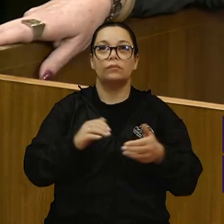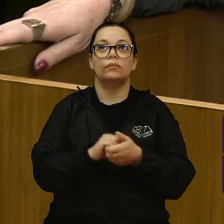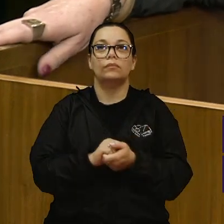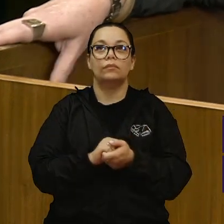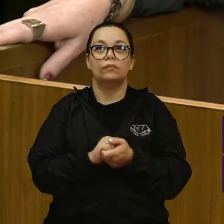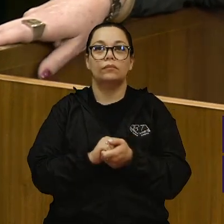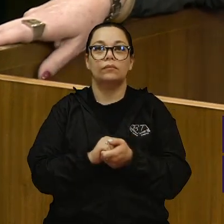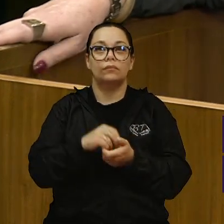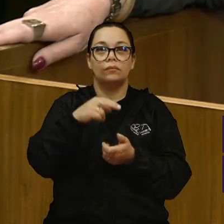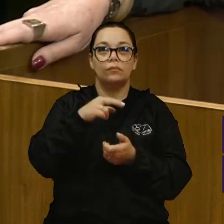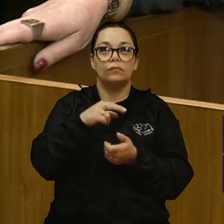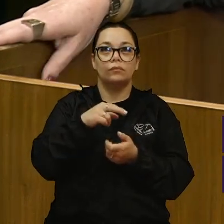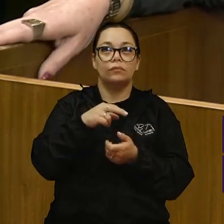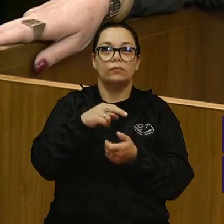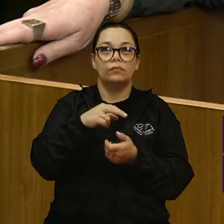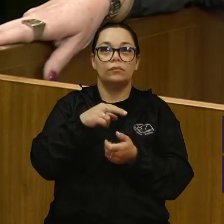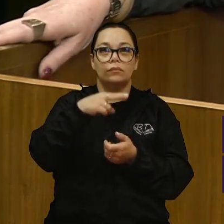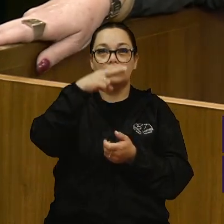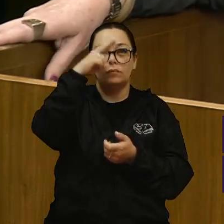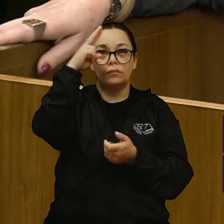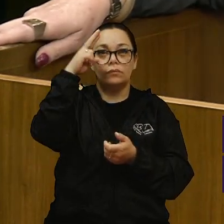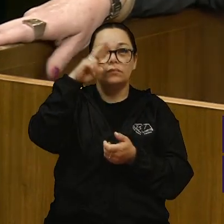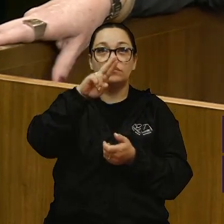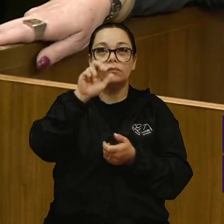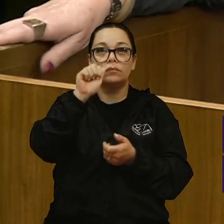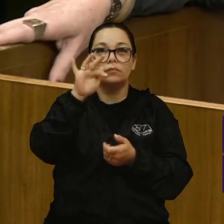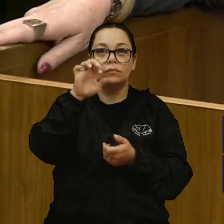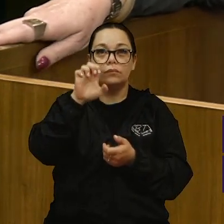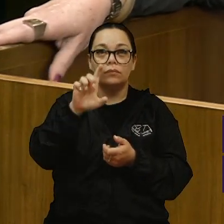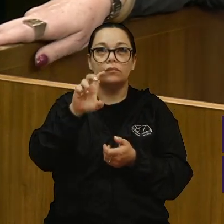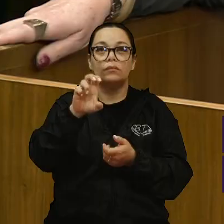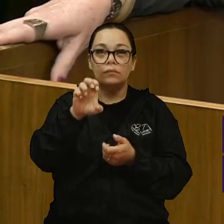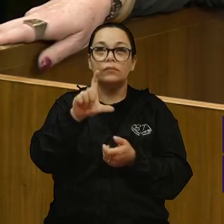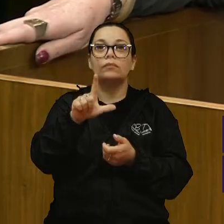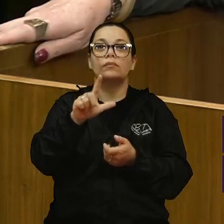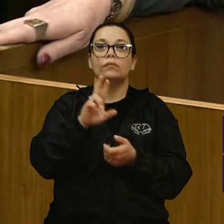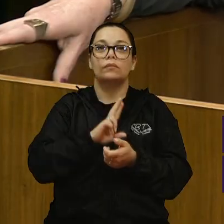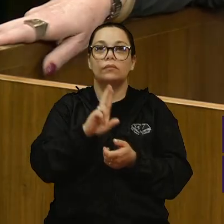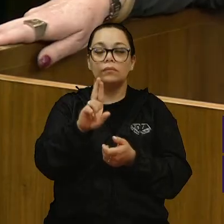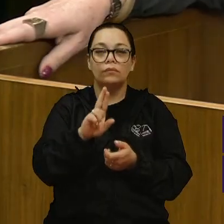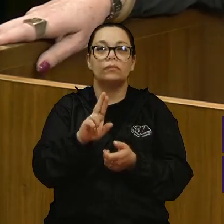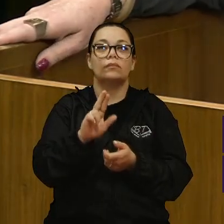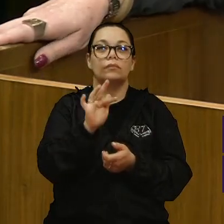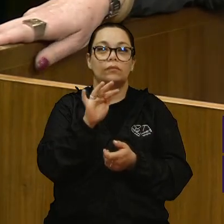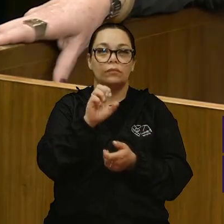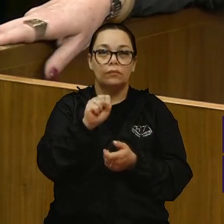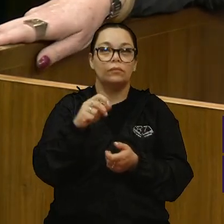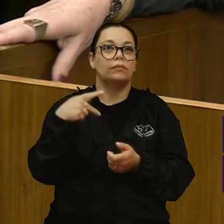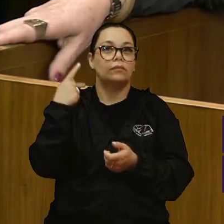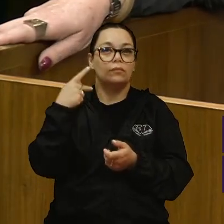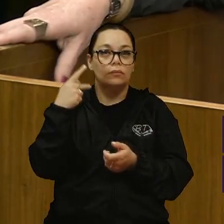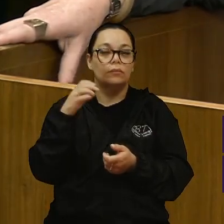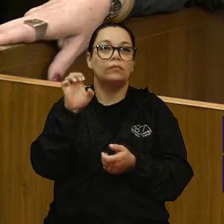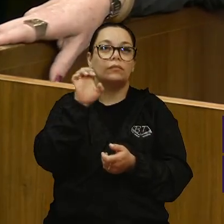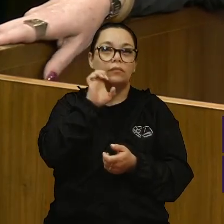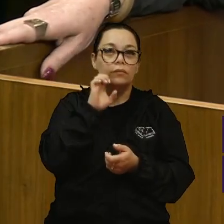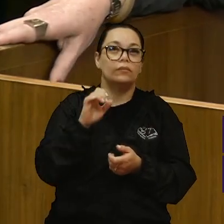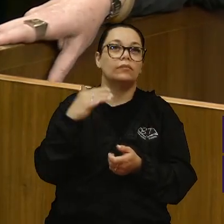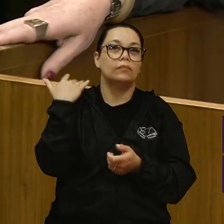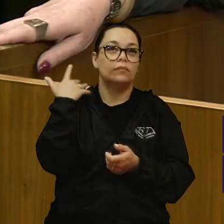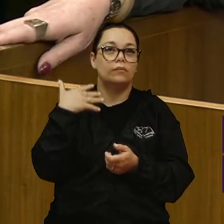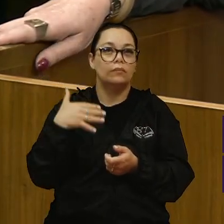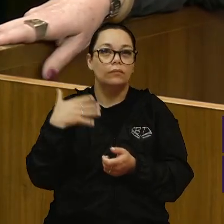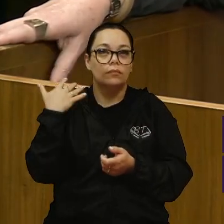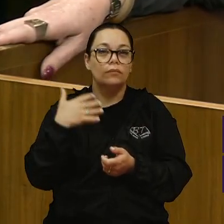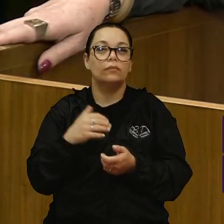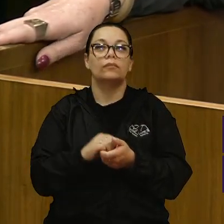ao Rafael, representando a FAS, meus colegas vereadores e vereadoras, Estela, vereadora Andressa